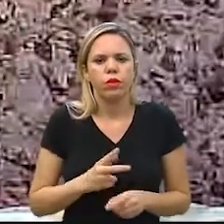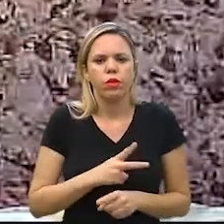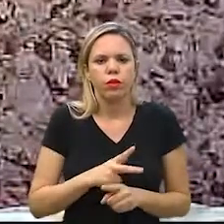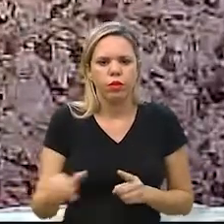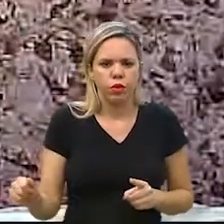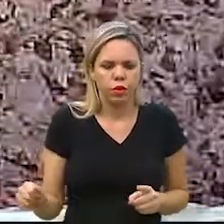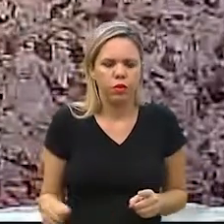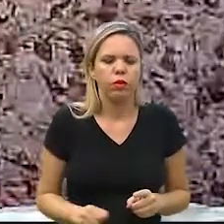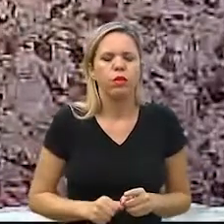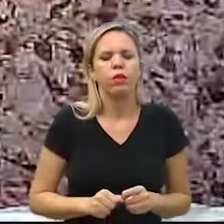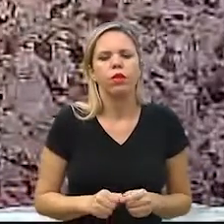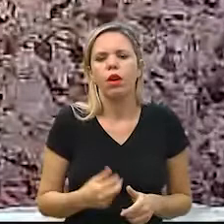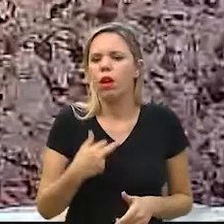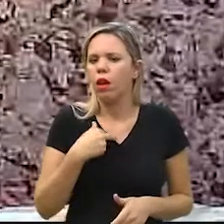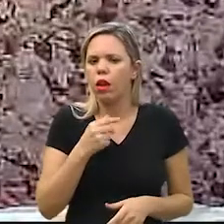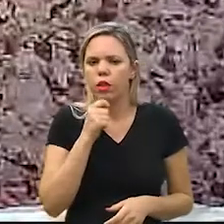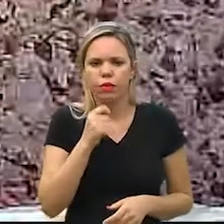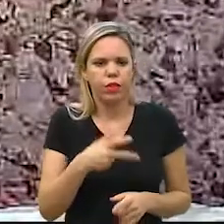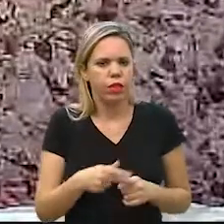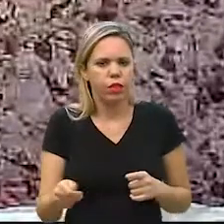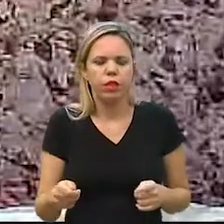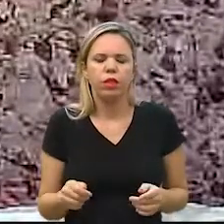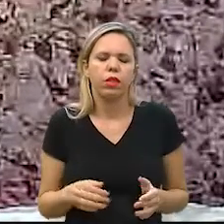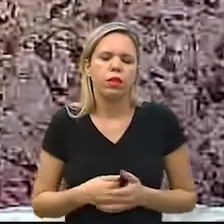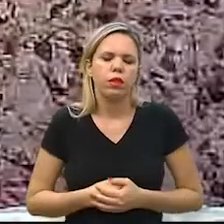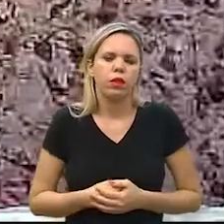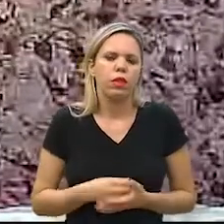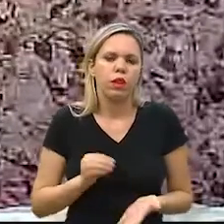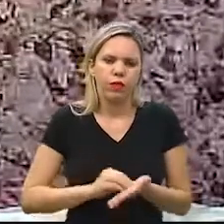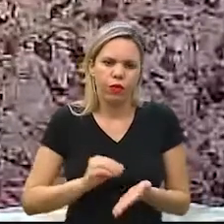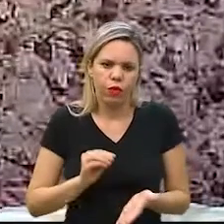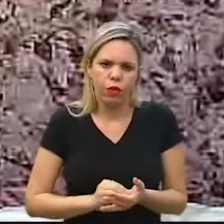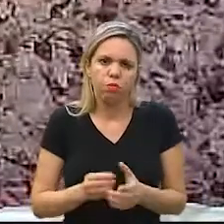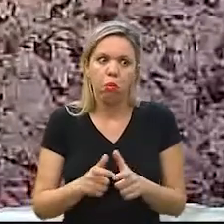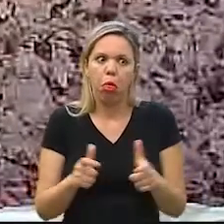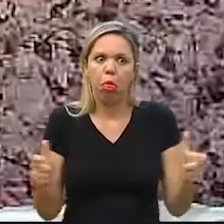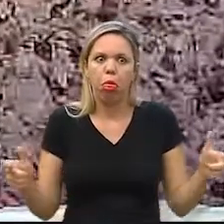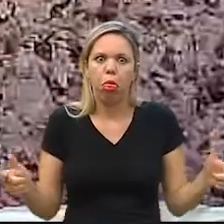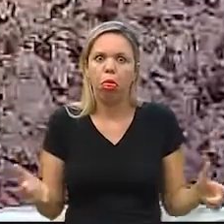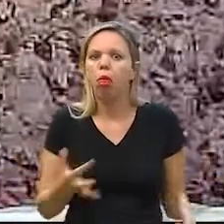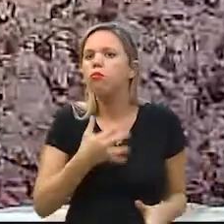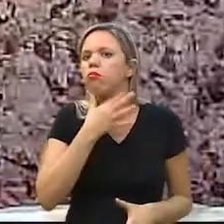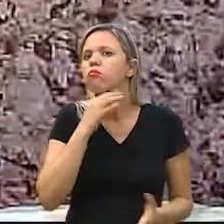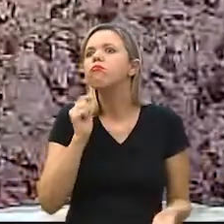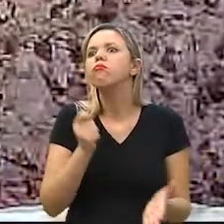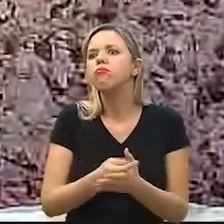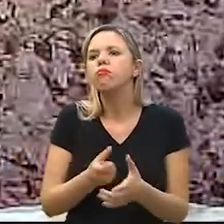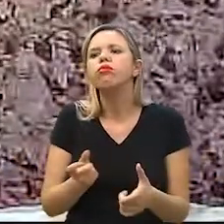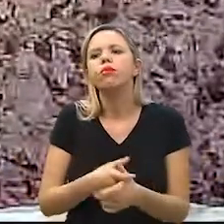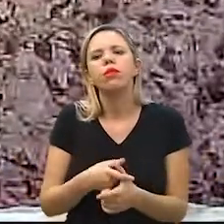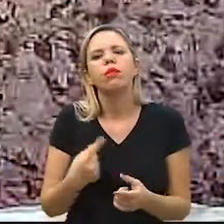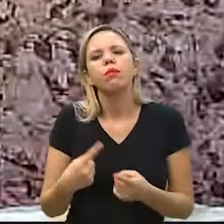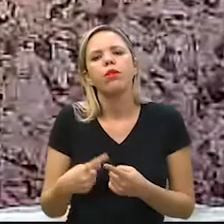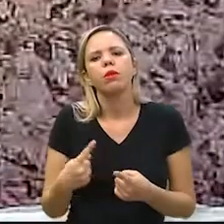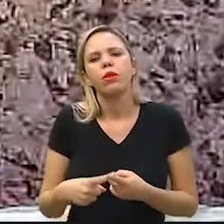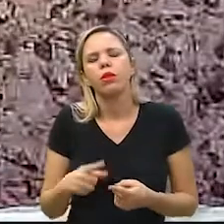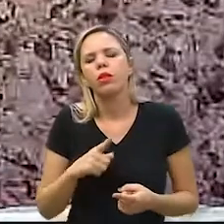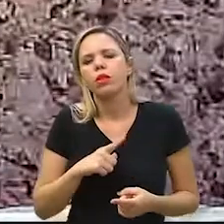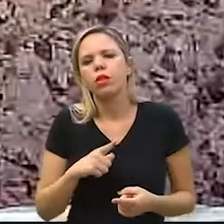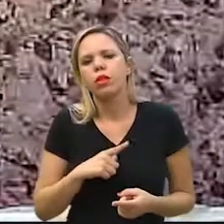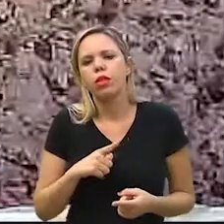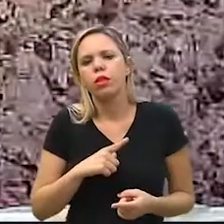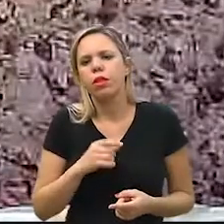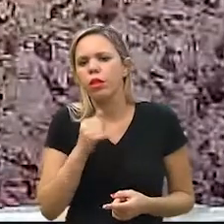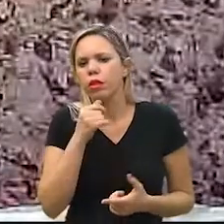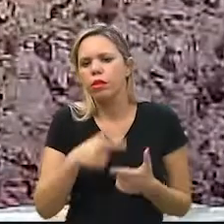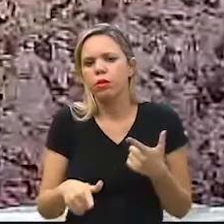superávit, infelizmente, mas não vamos fechar com déficit muito grande, porque tem uma